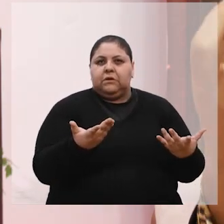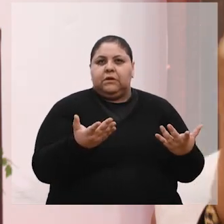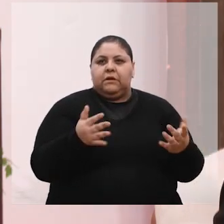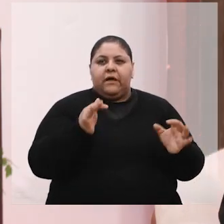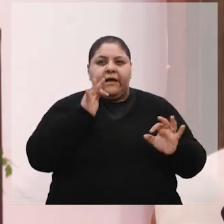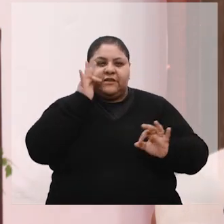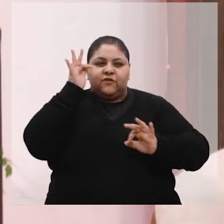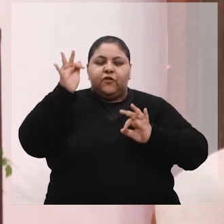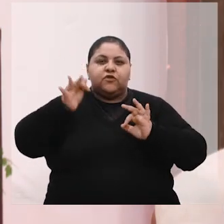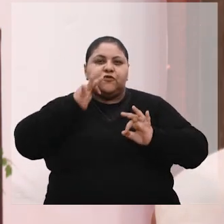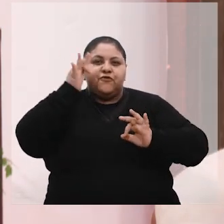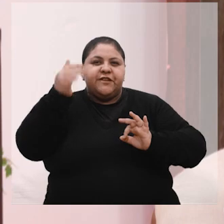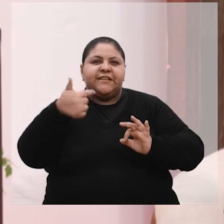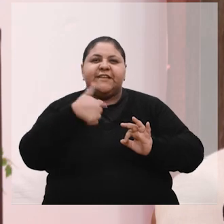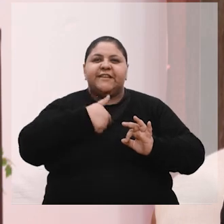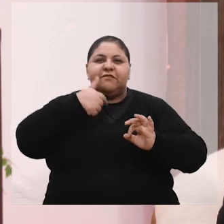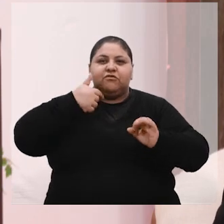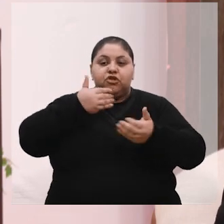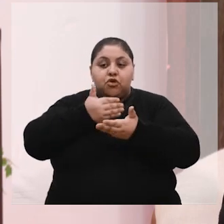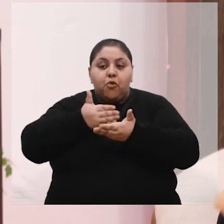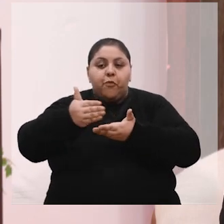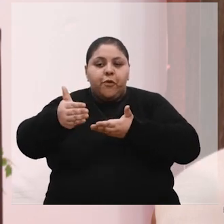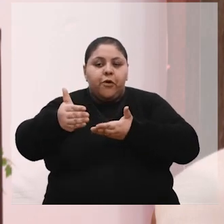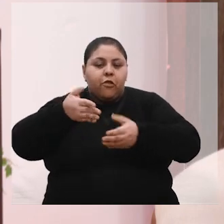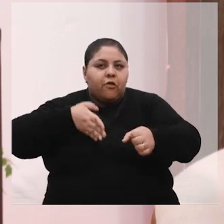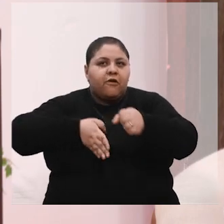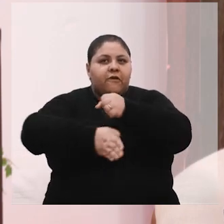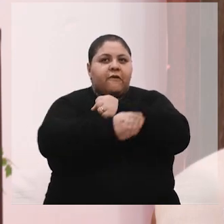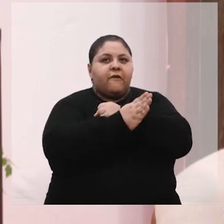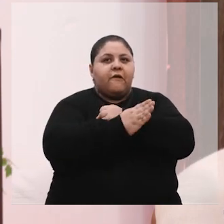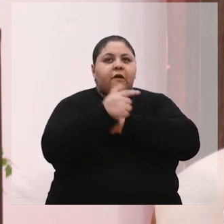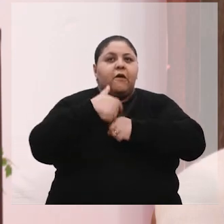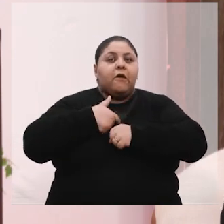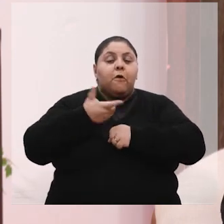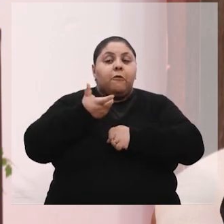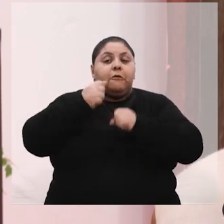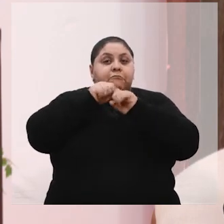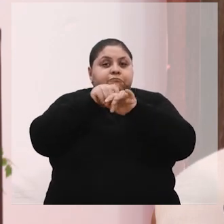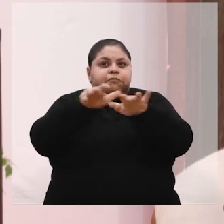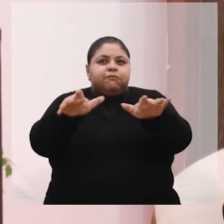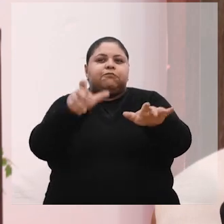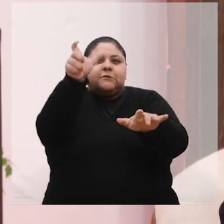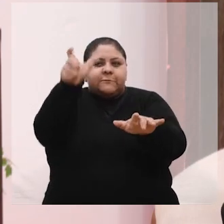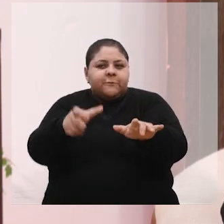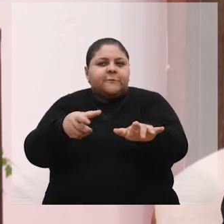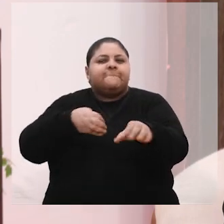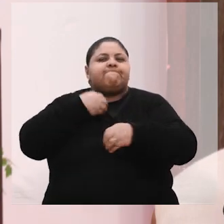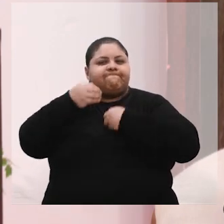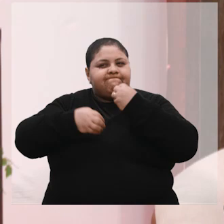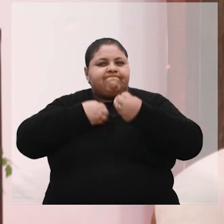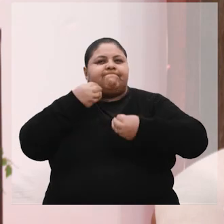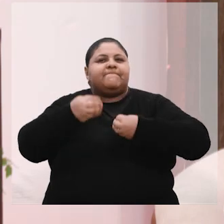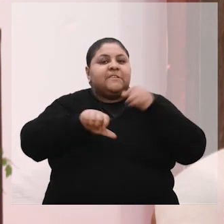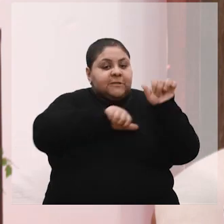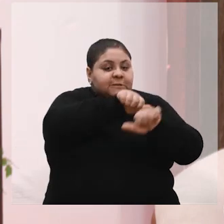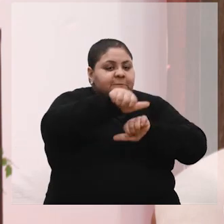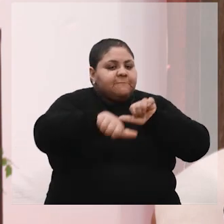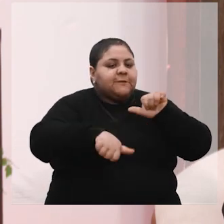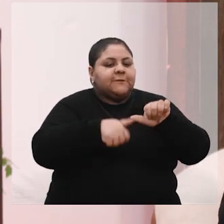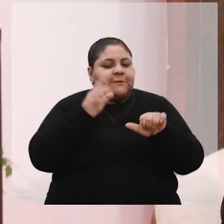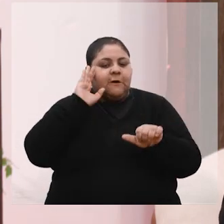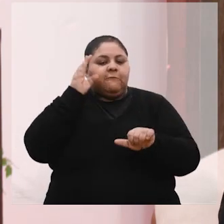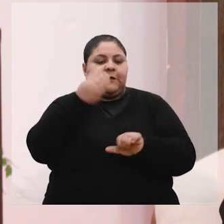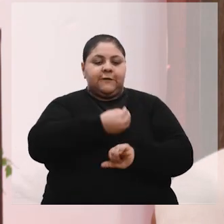tive durante a viagem, eu quis compartilhá-las para que as pessoas sintam também essa mudança que acontece na nossa